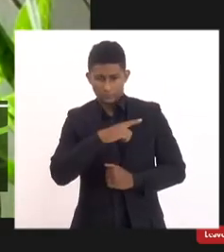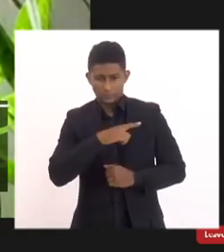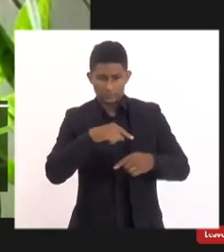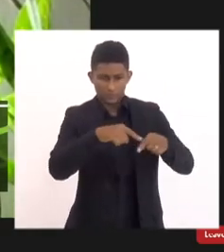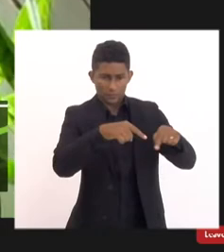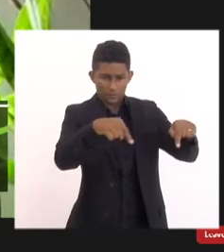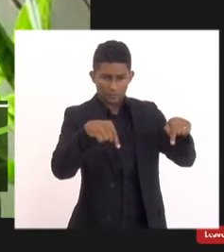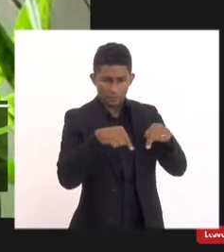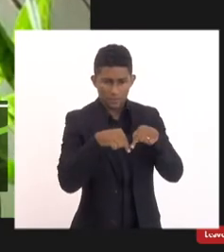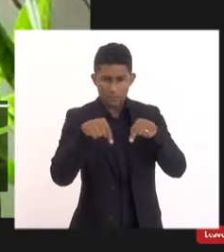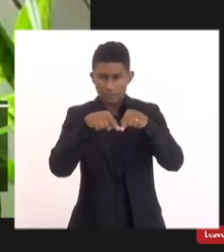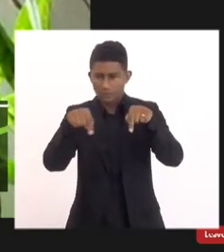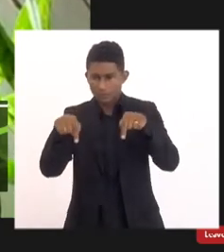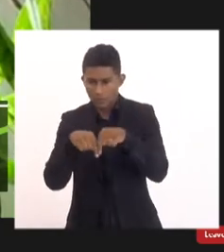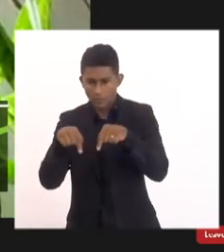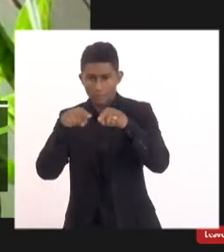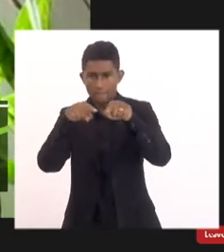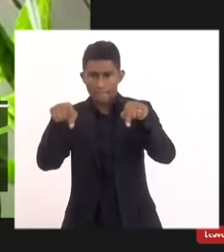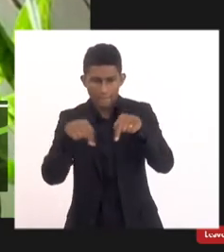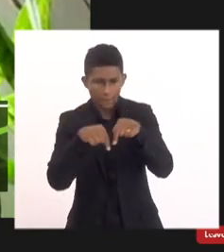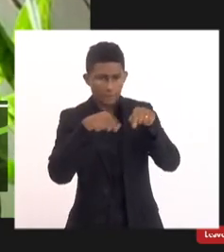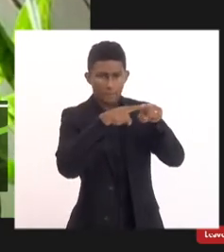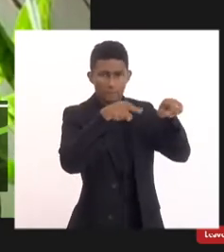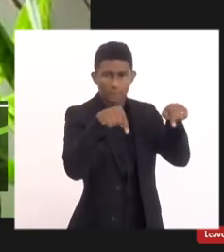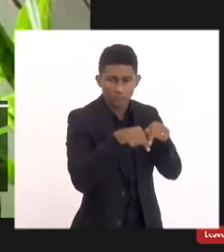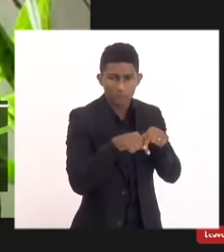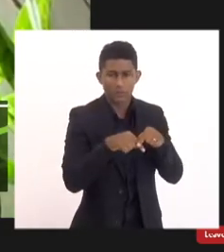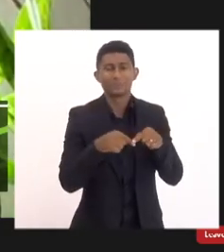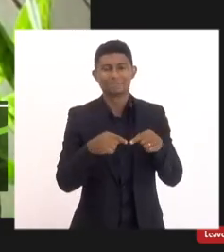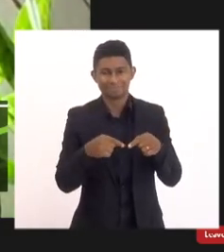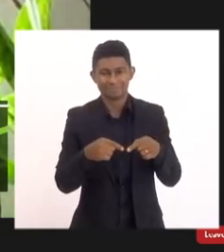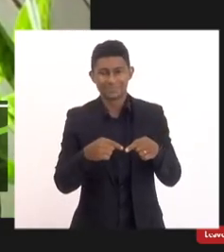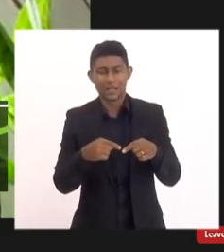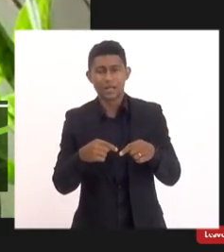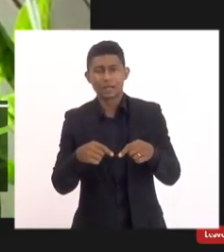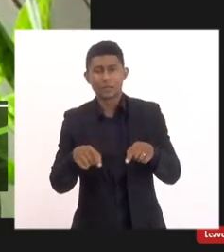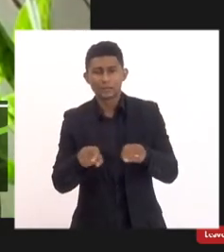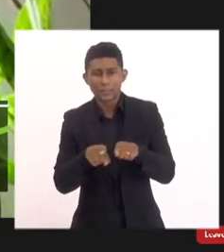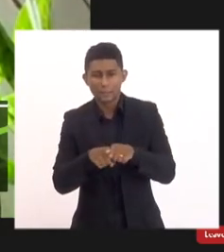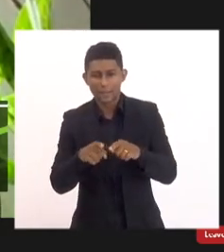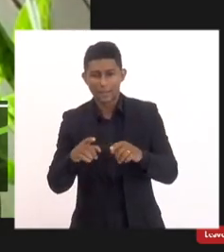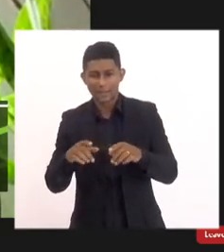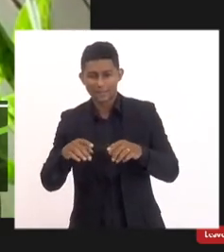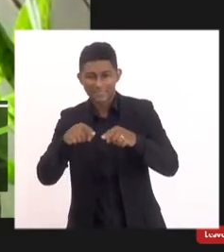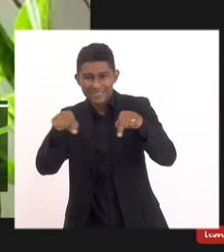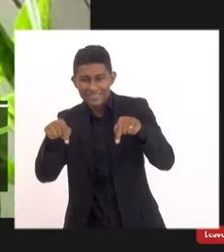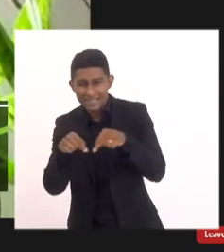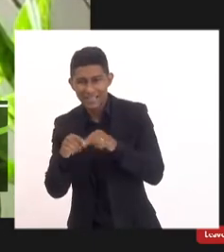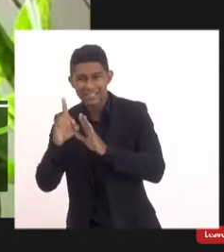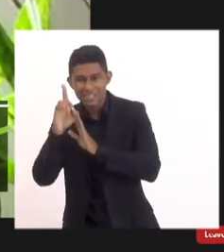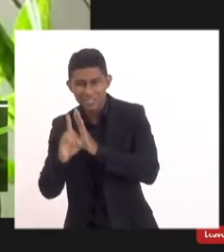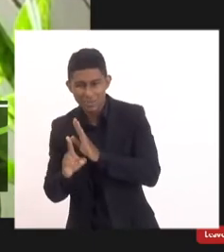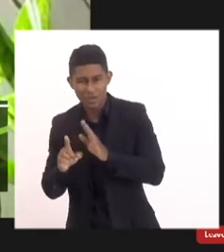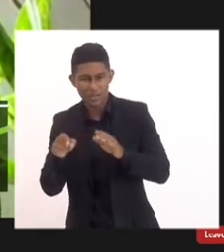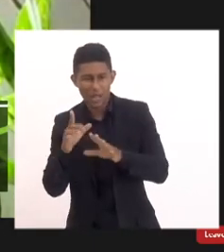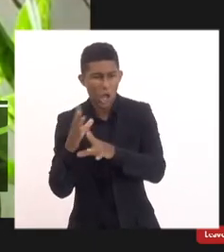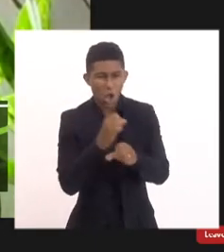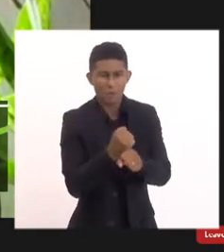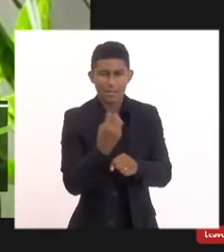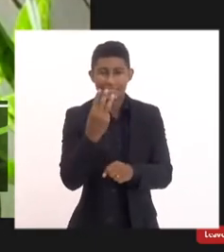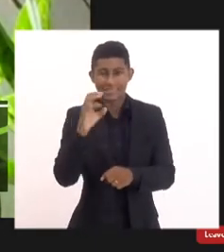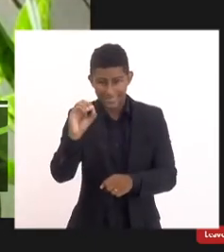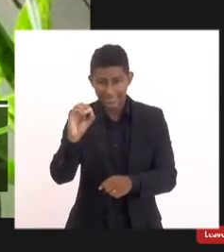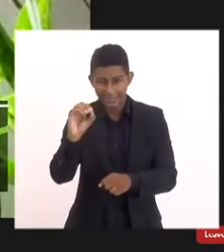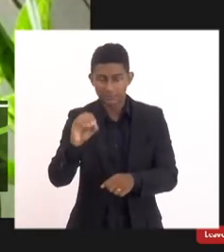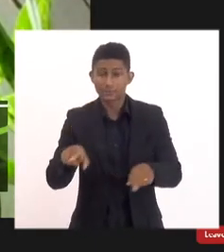espaços, considerando espaços administrativos e salas de aula, 2 quadras